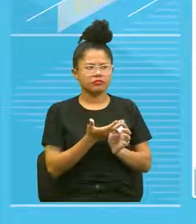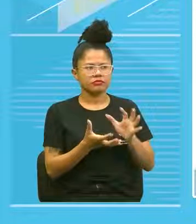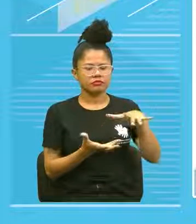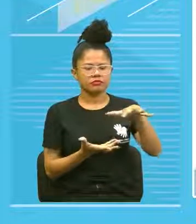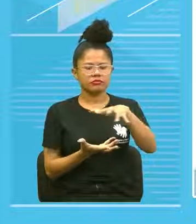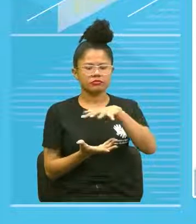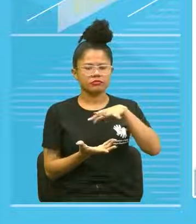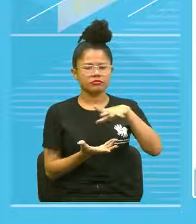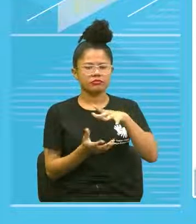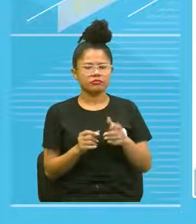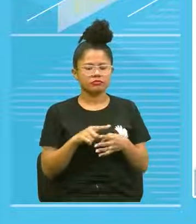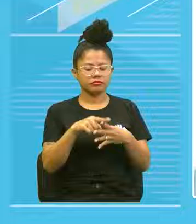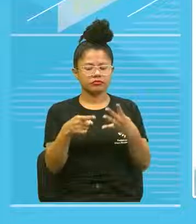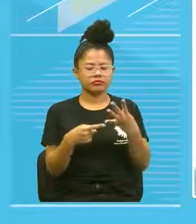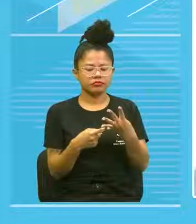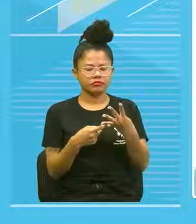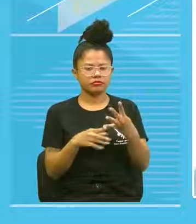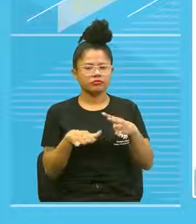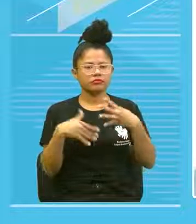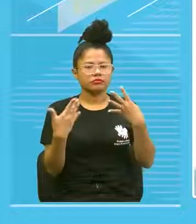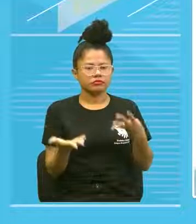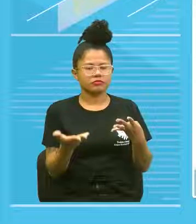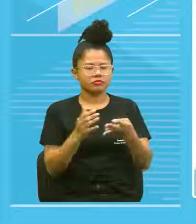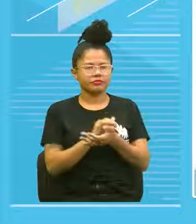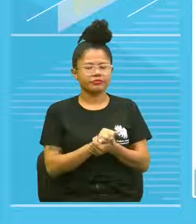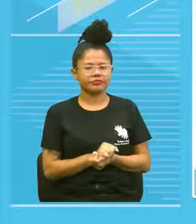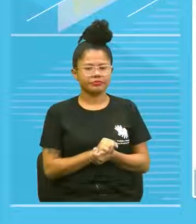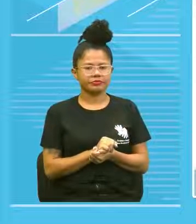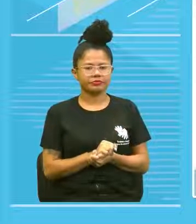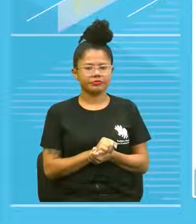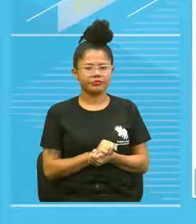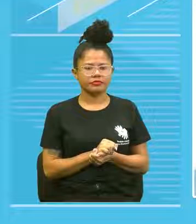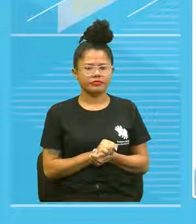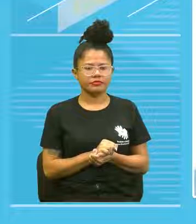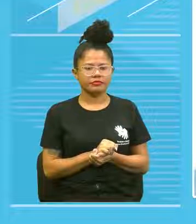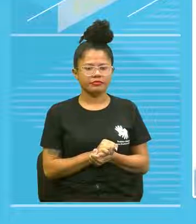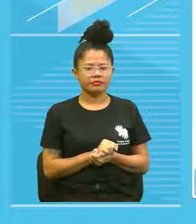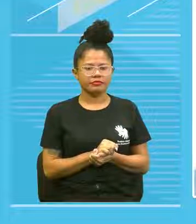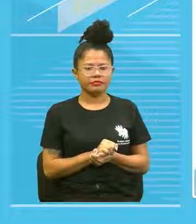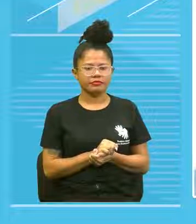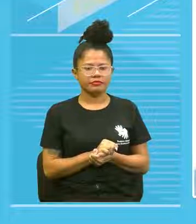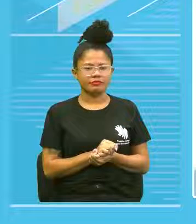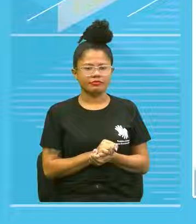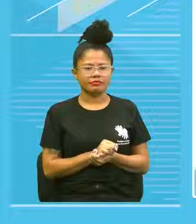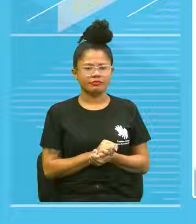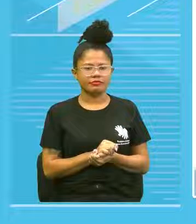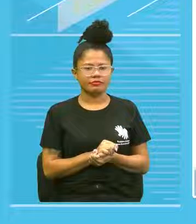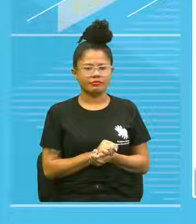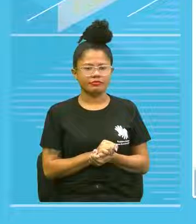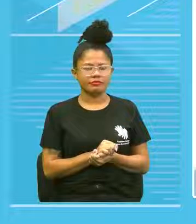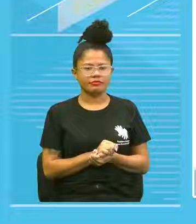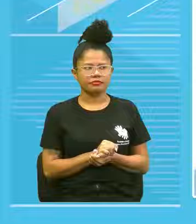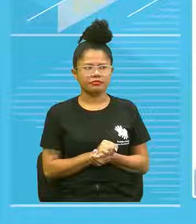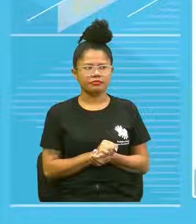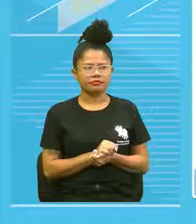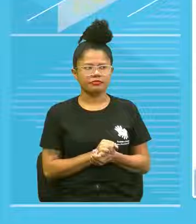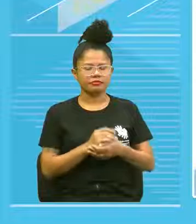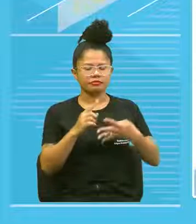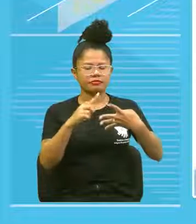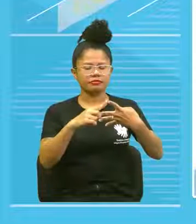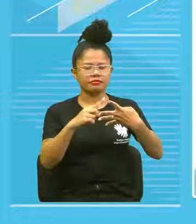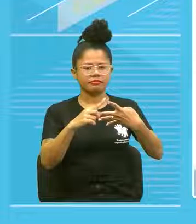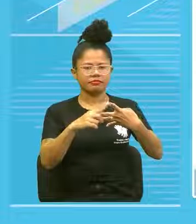quatro o primeiro É ué tá tá